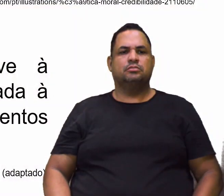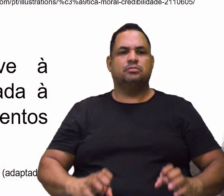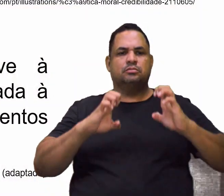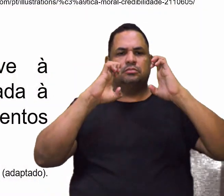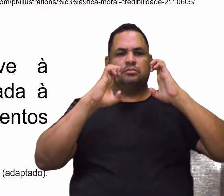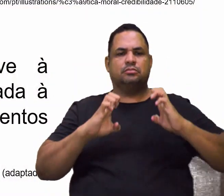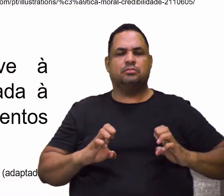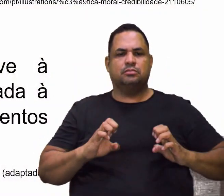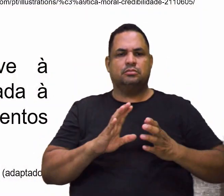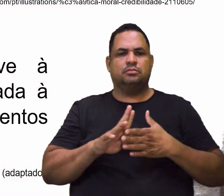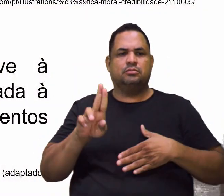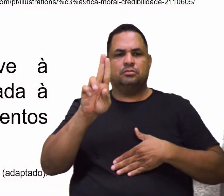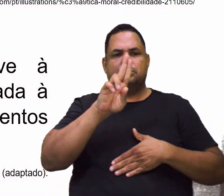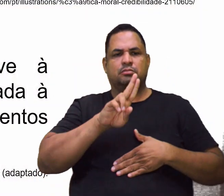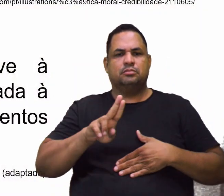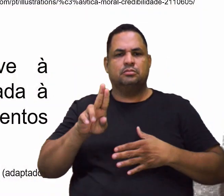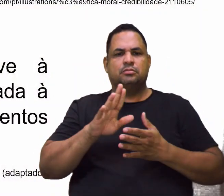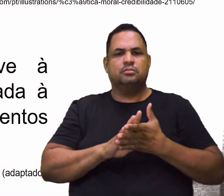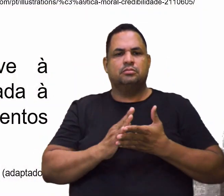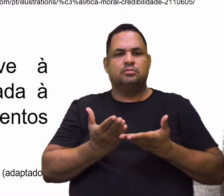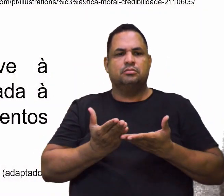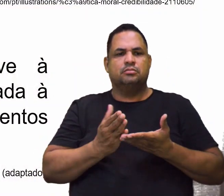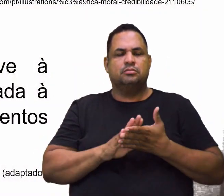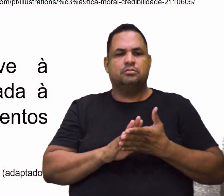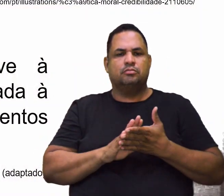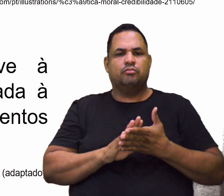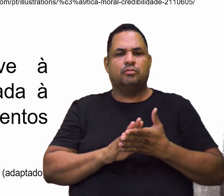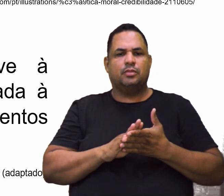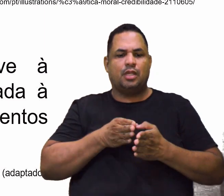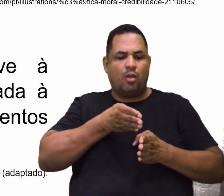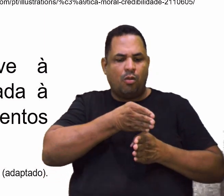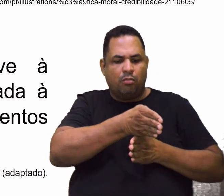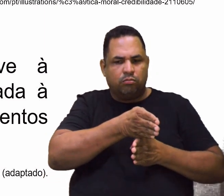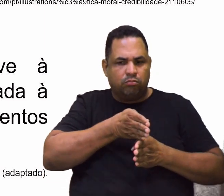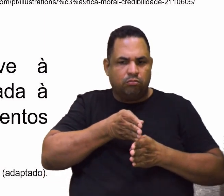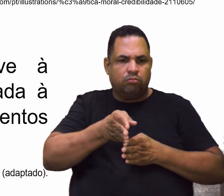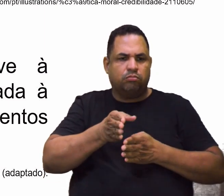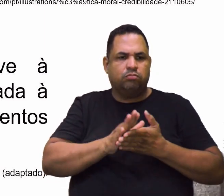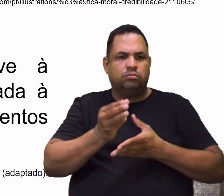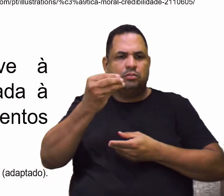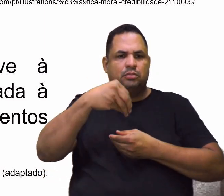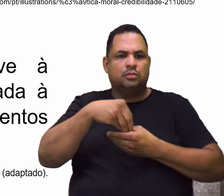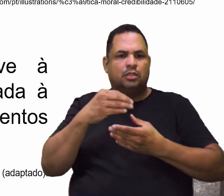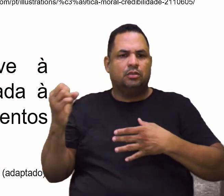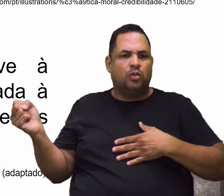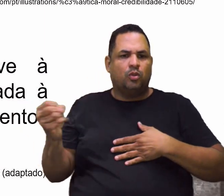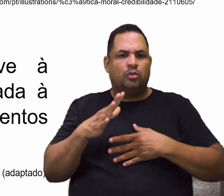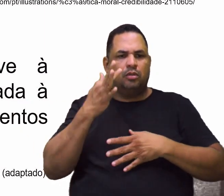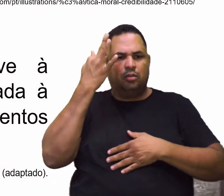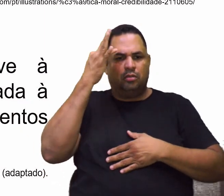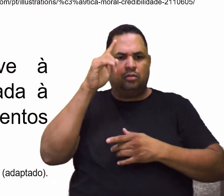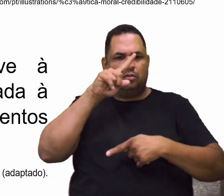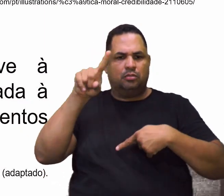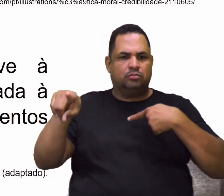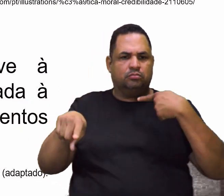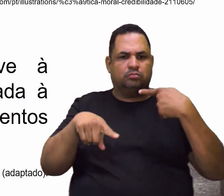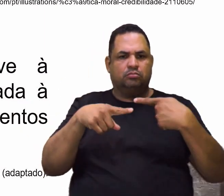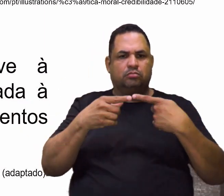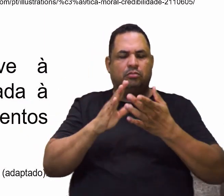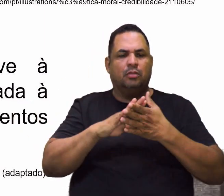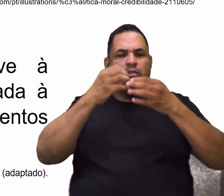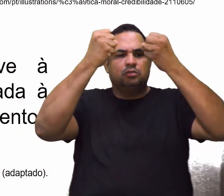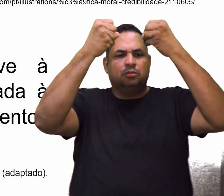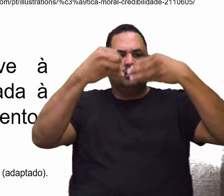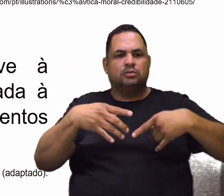Ética aplicada. A ética aplicada é um ramo atual da filosofia. Tem por objetivo deliberar